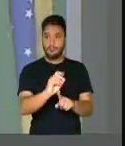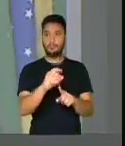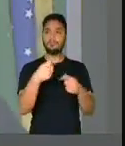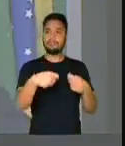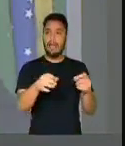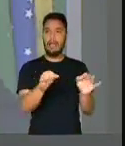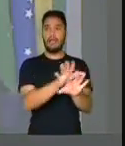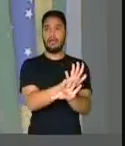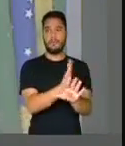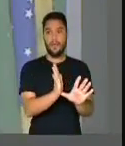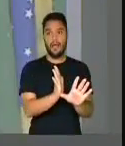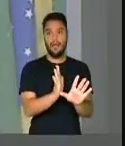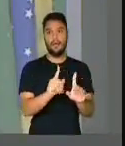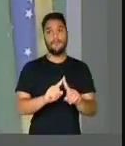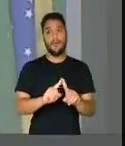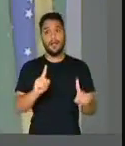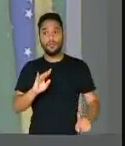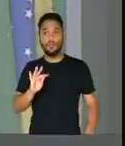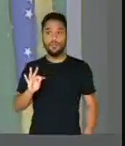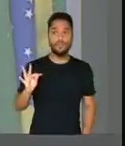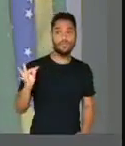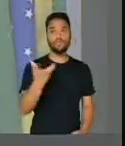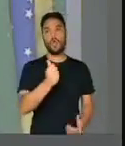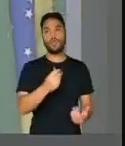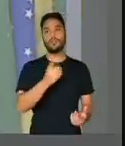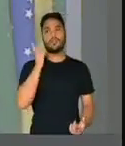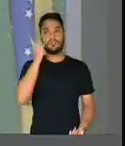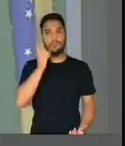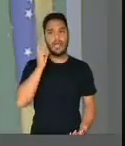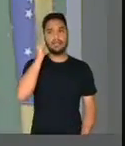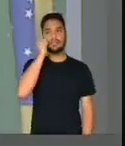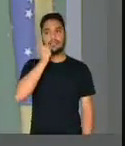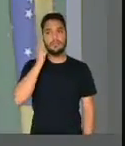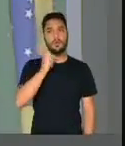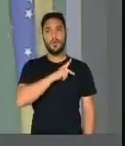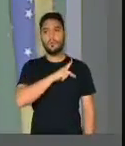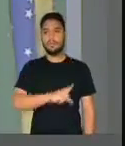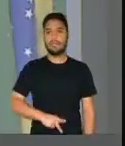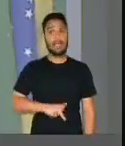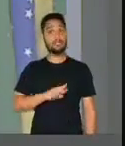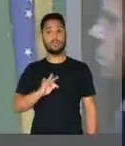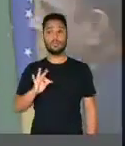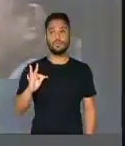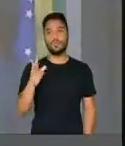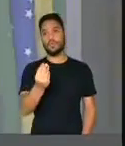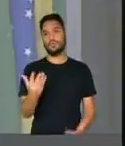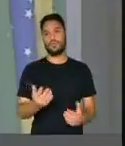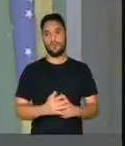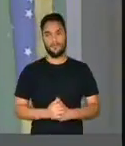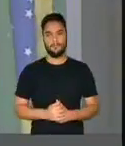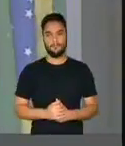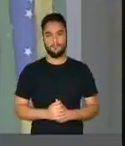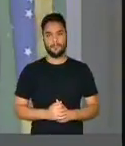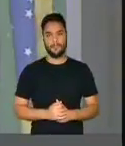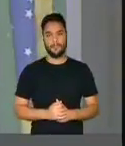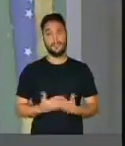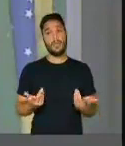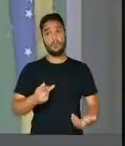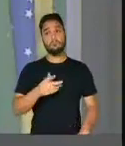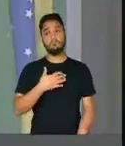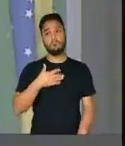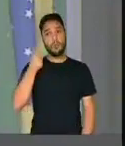mas em relação a todas as autoridades e não apenas aos agentes políticos. Senhor presidente,